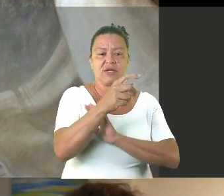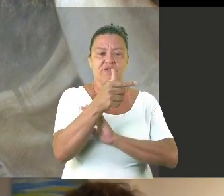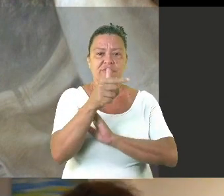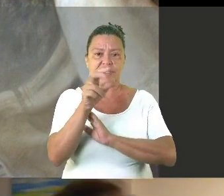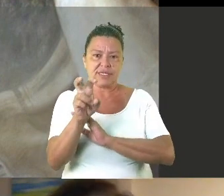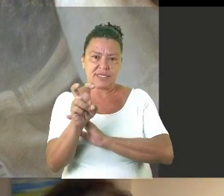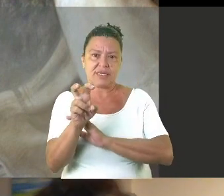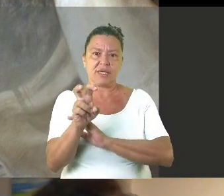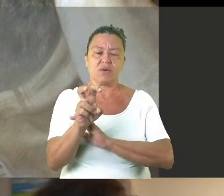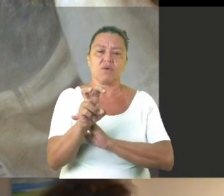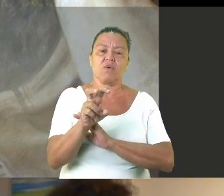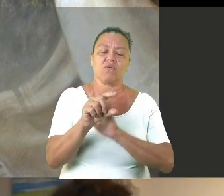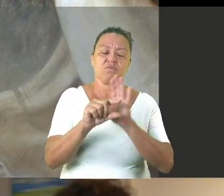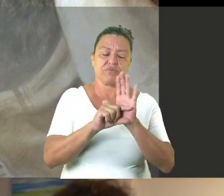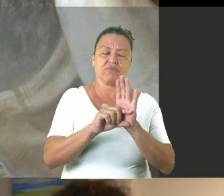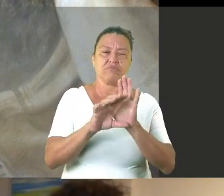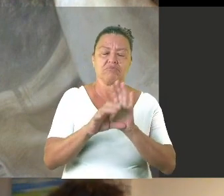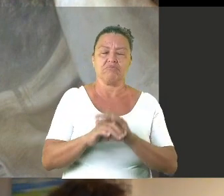5:25, bom,